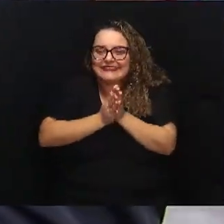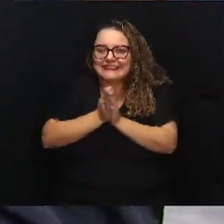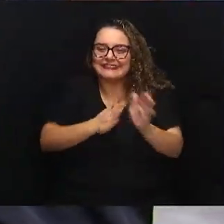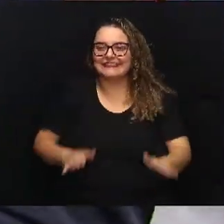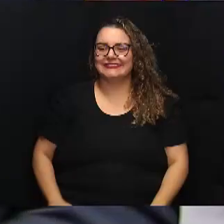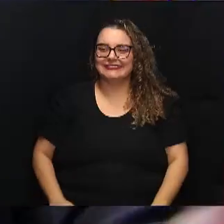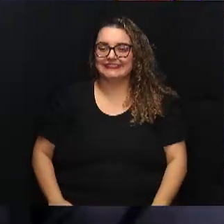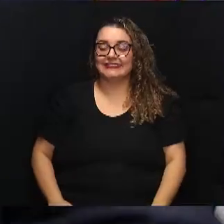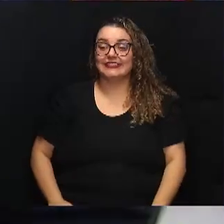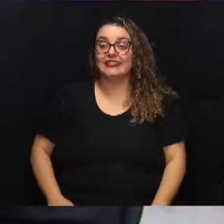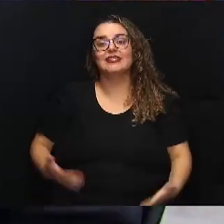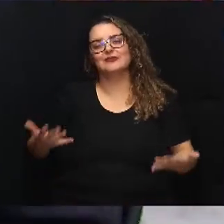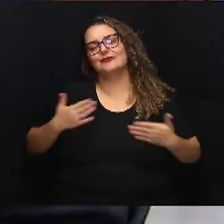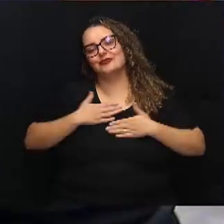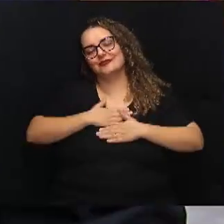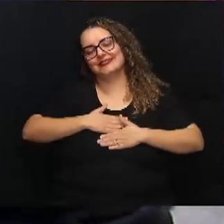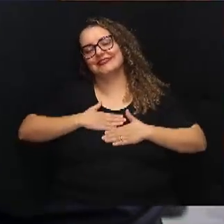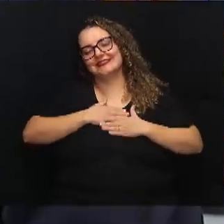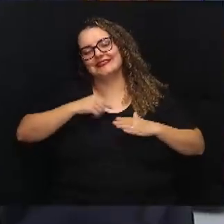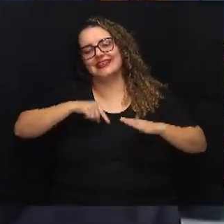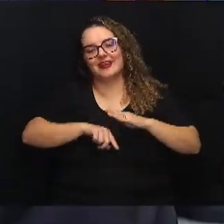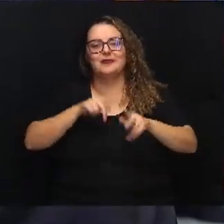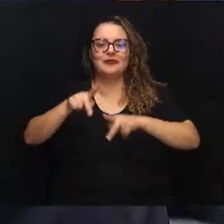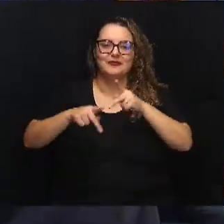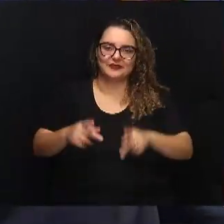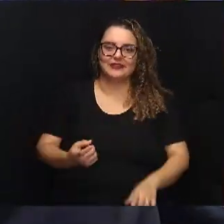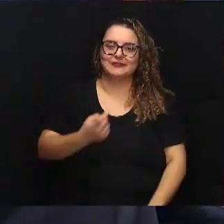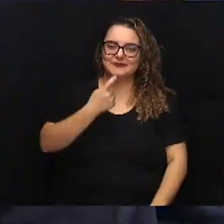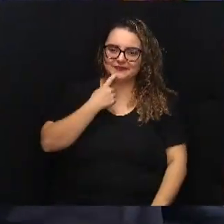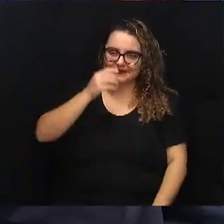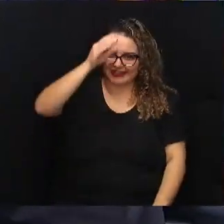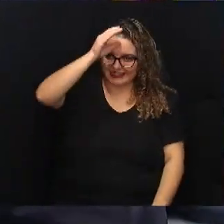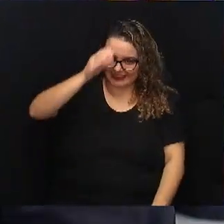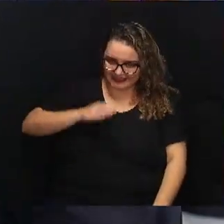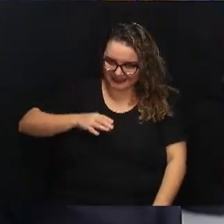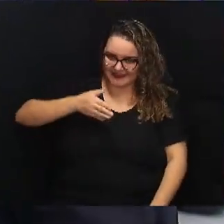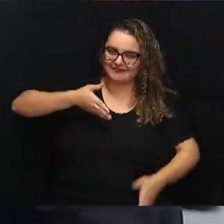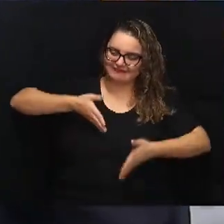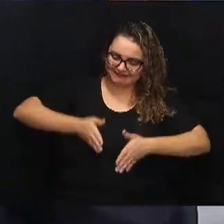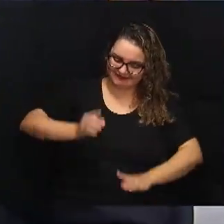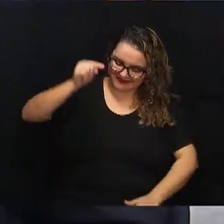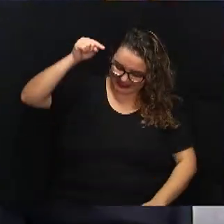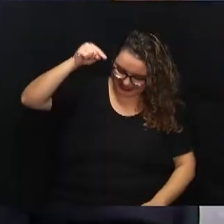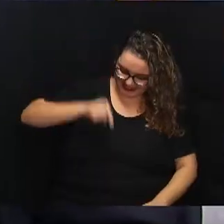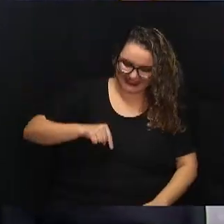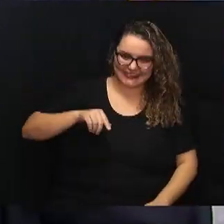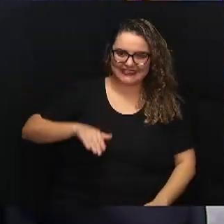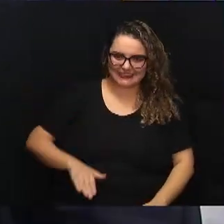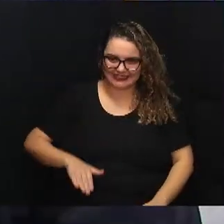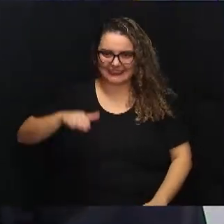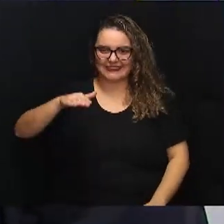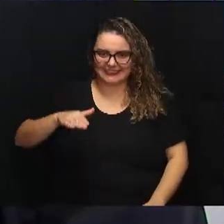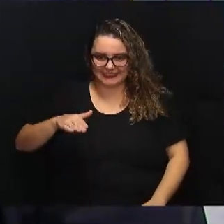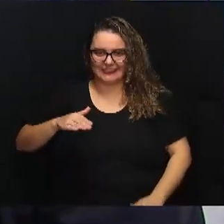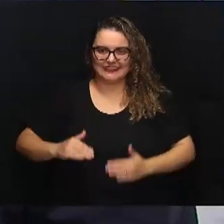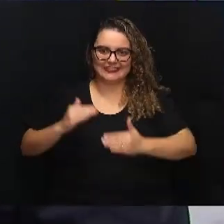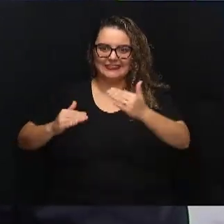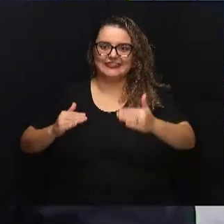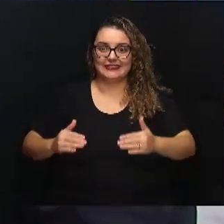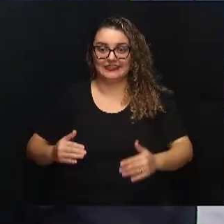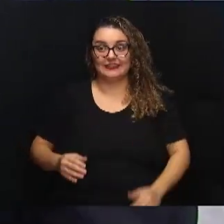e foi assim uma satisfação enorme para o povo campineiro, porque sou campineiro da Gema, criado, nascido e provavelmente